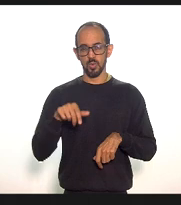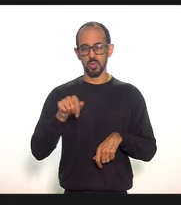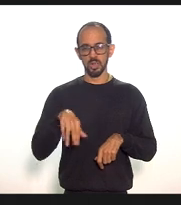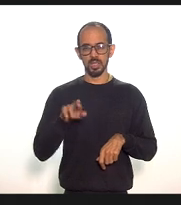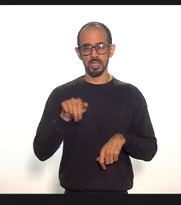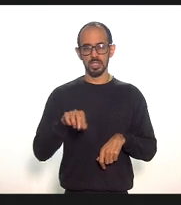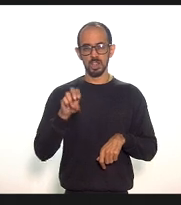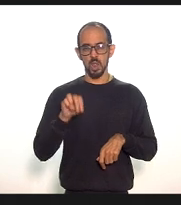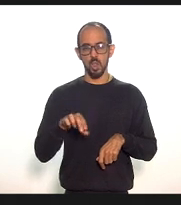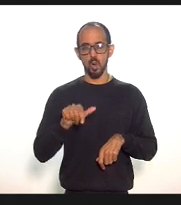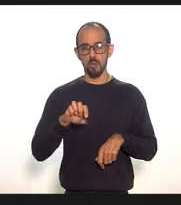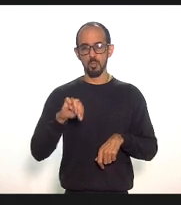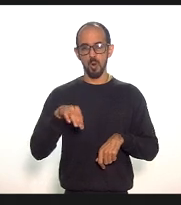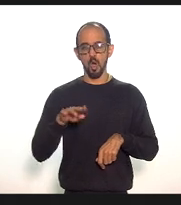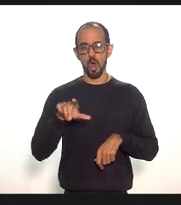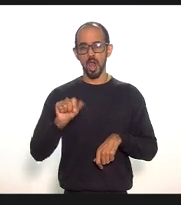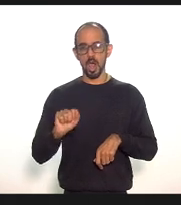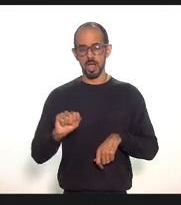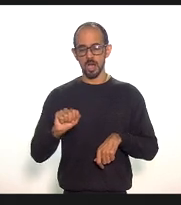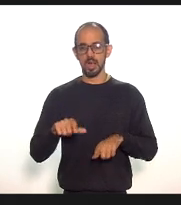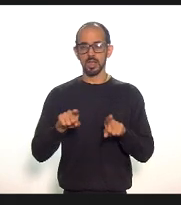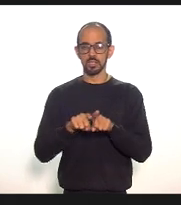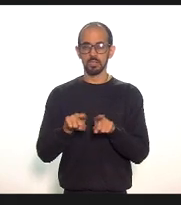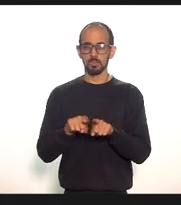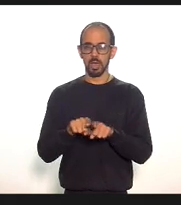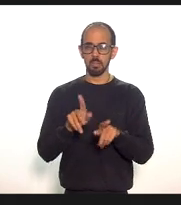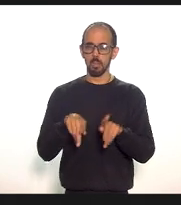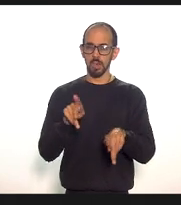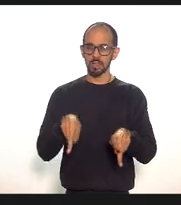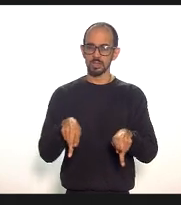população ribeirinha, a população